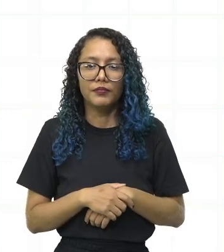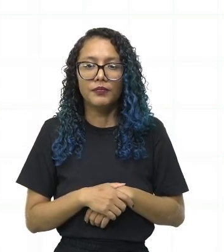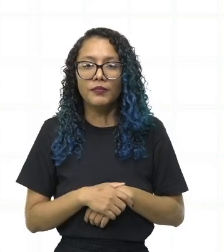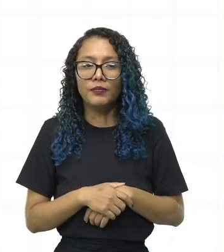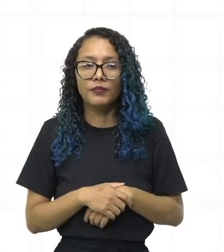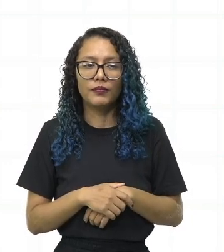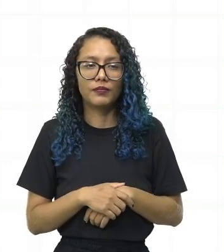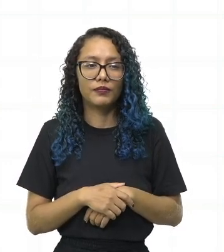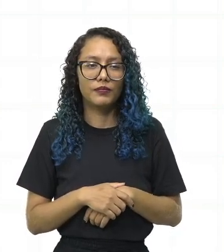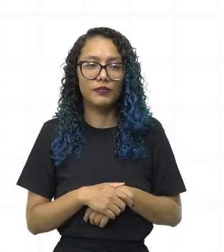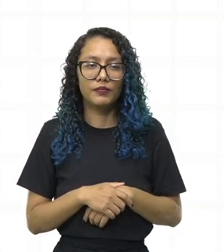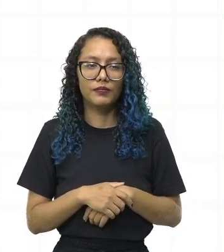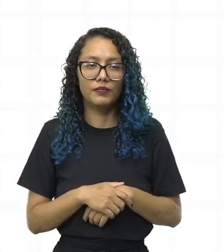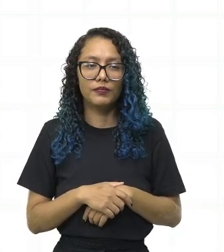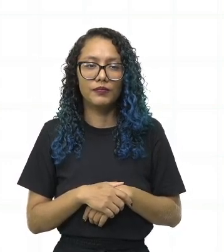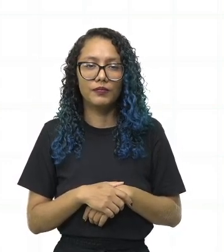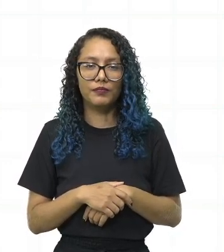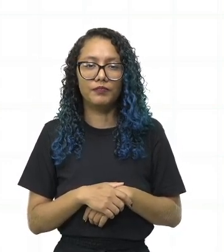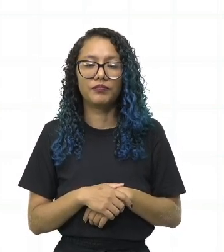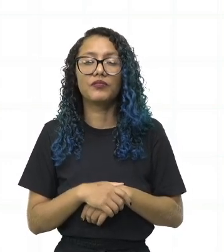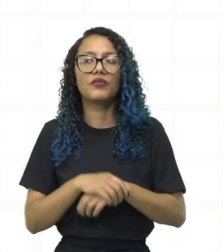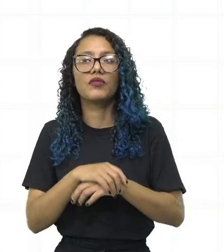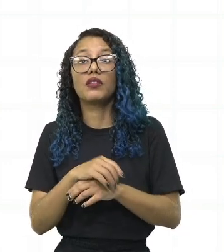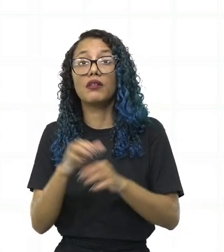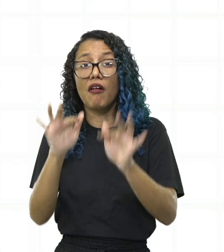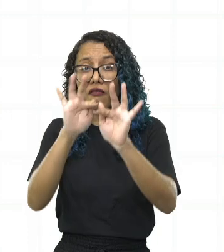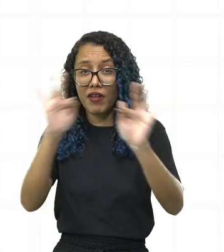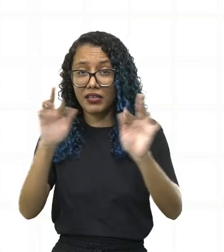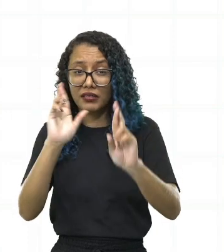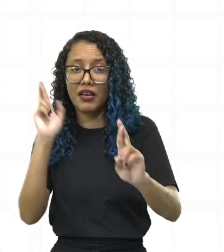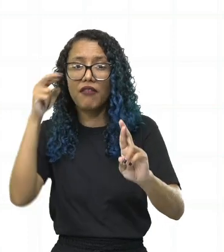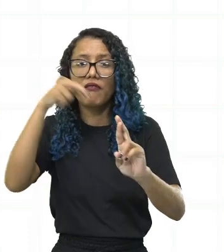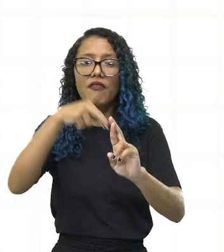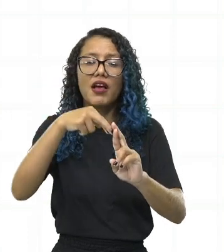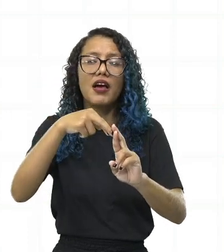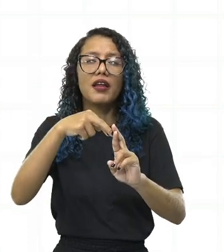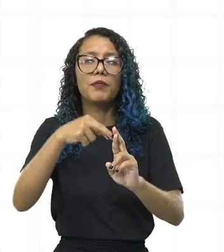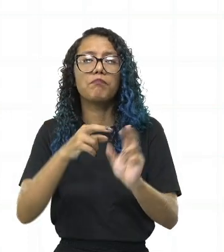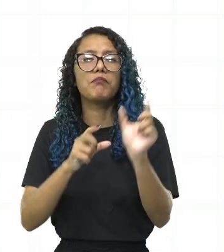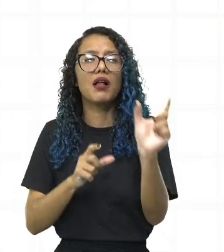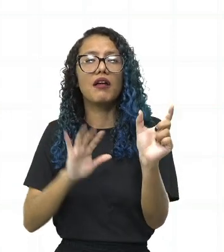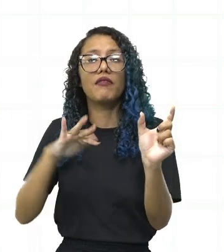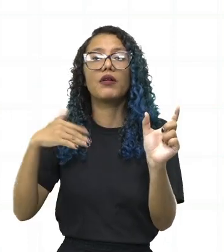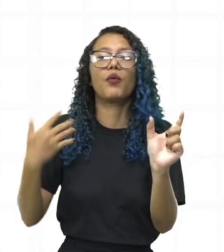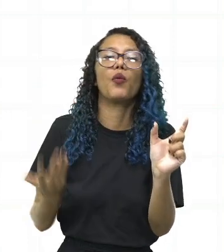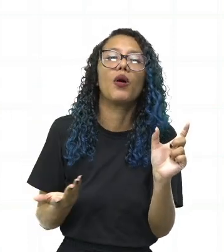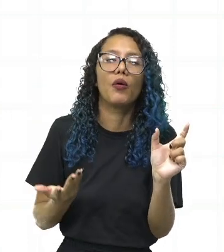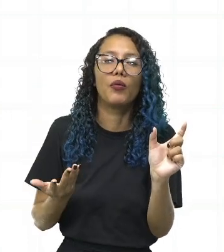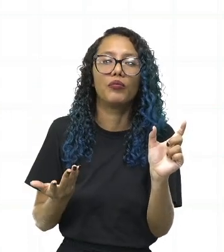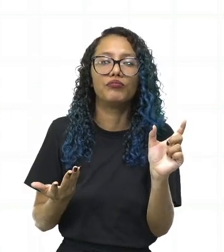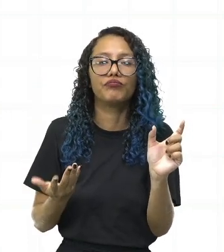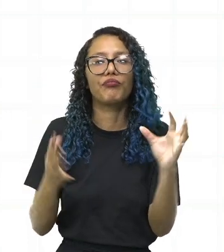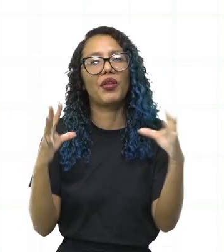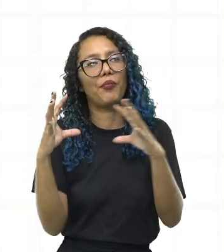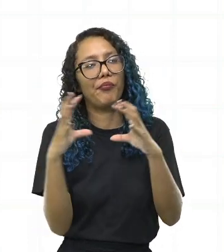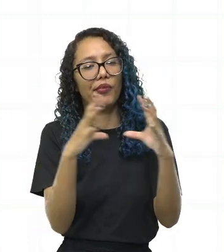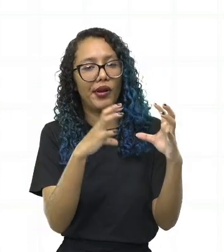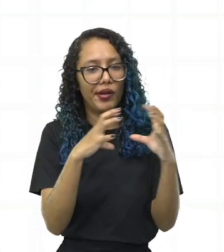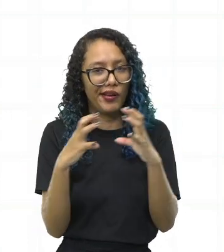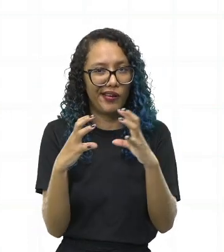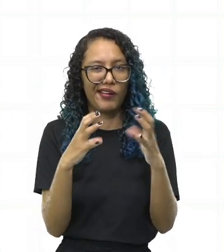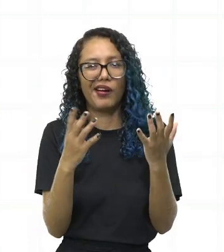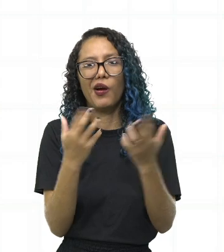percebam que ele está falando o quê? De quem? Né? Foi coisa bem passageira. Do que foi? Da briga em si, né?